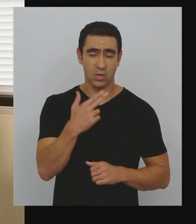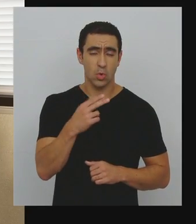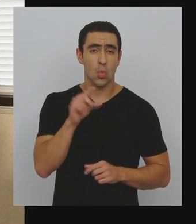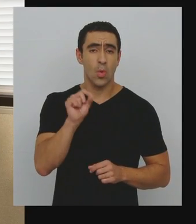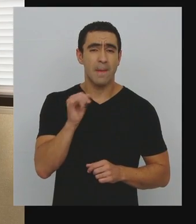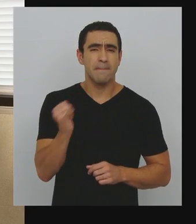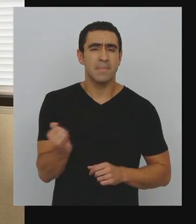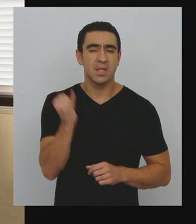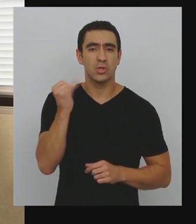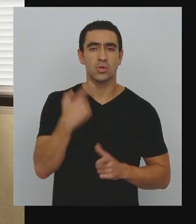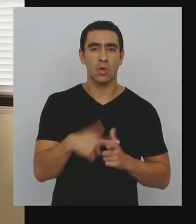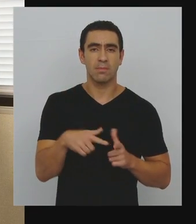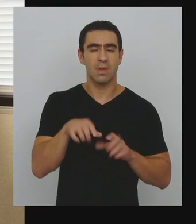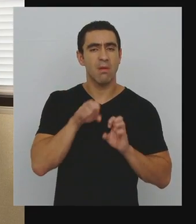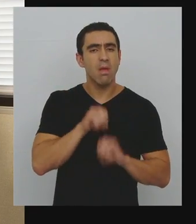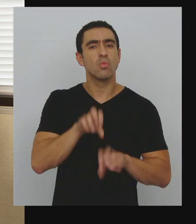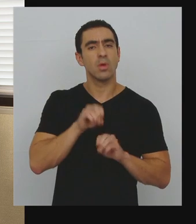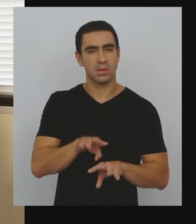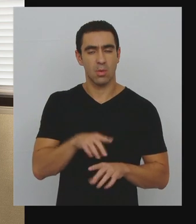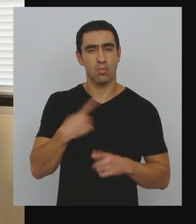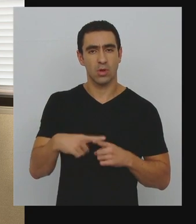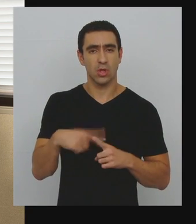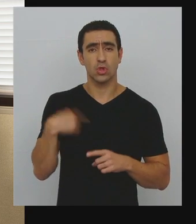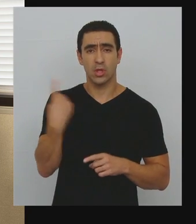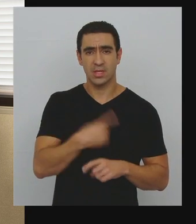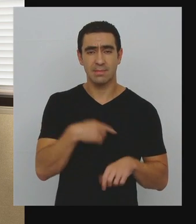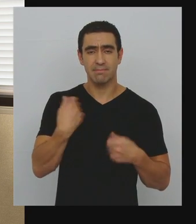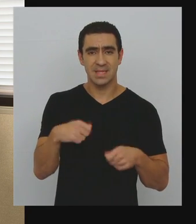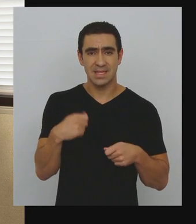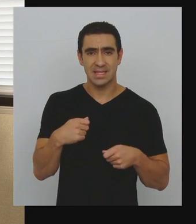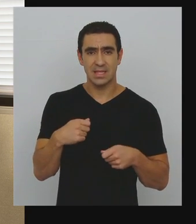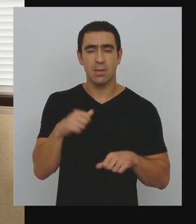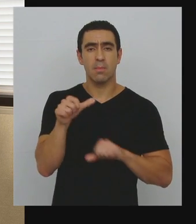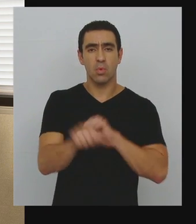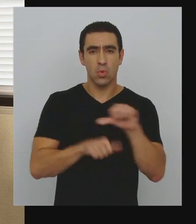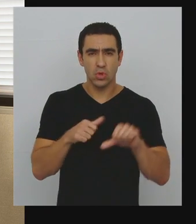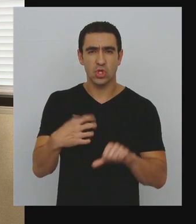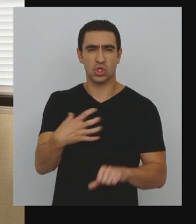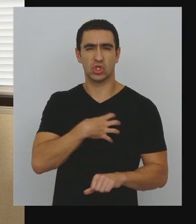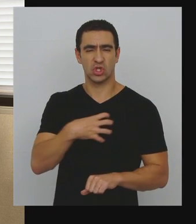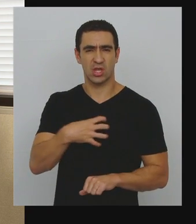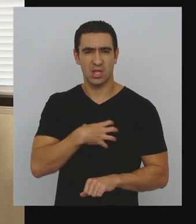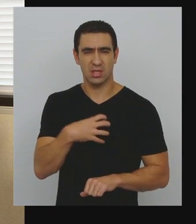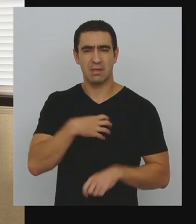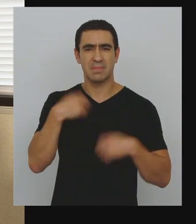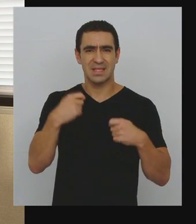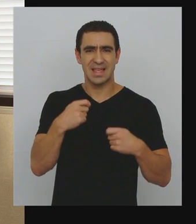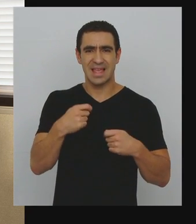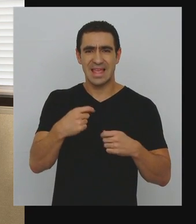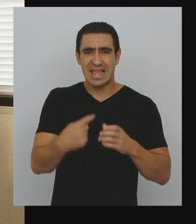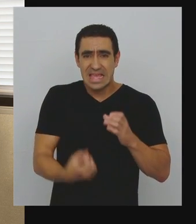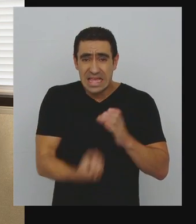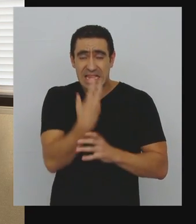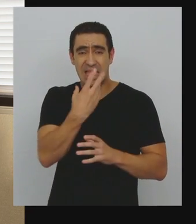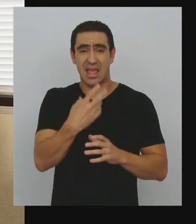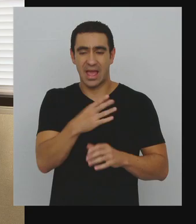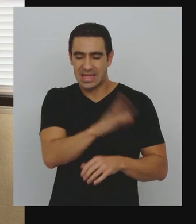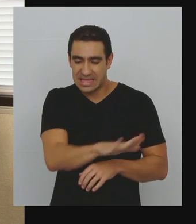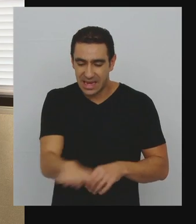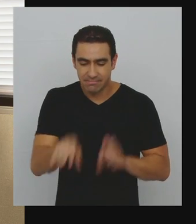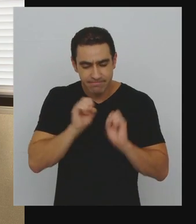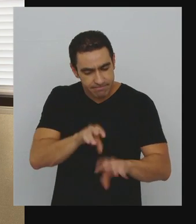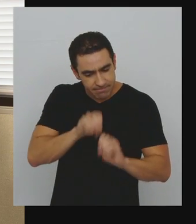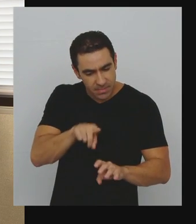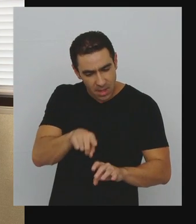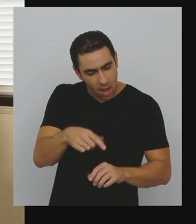O eixo principal é a questão da educação, porque a gente precisa de mudança de hábitos, gente precisa criar hábitos nos